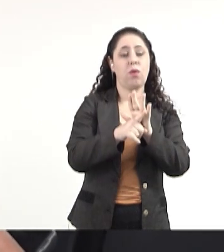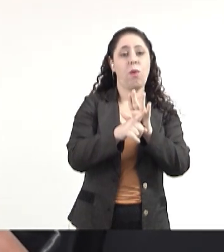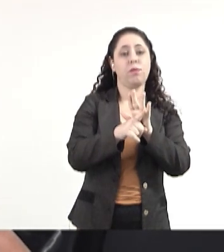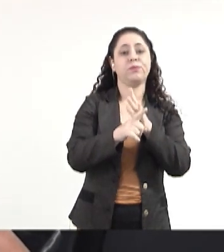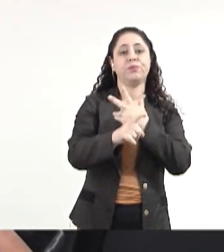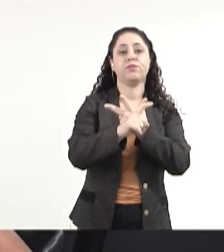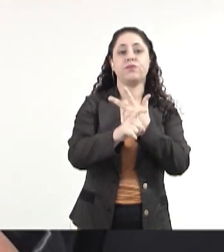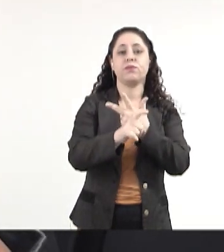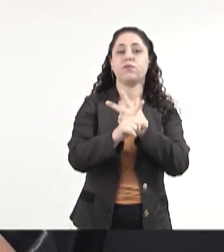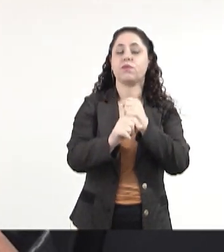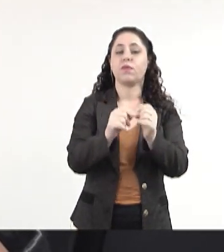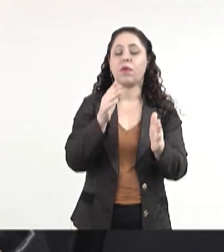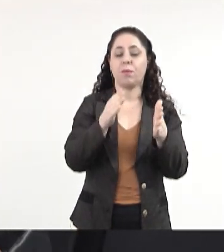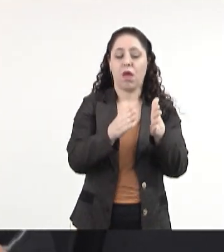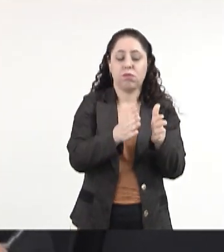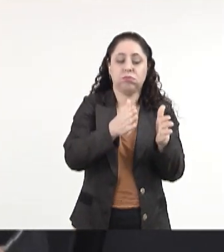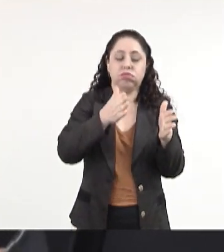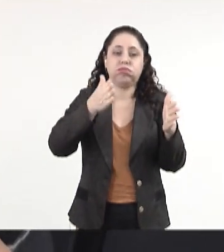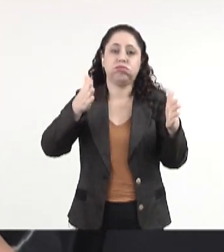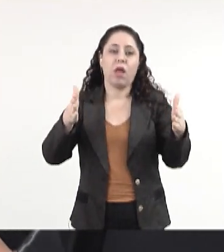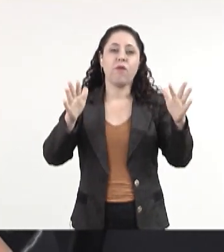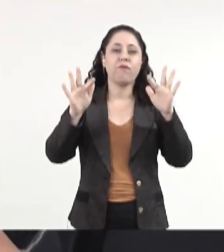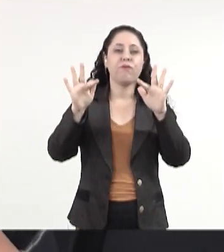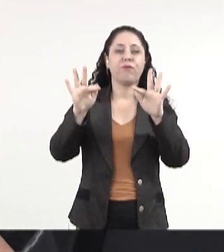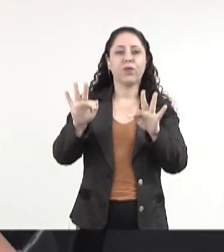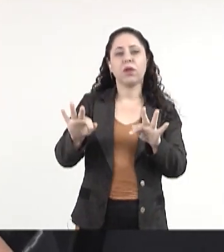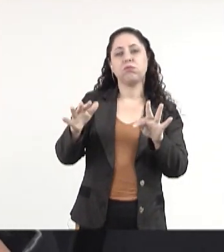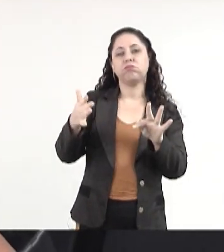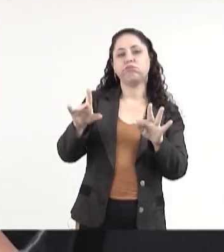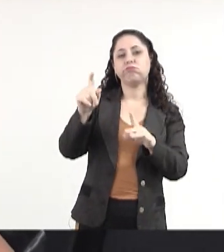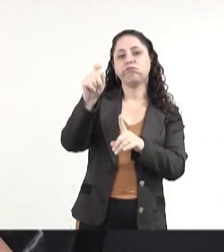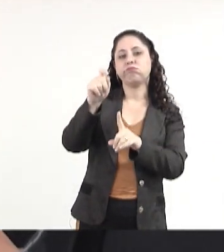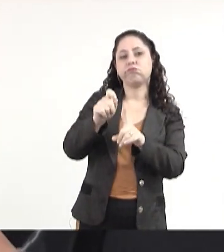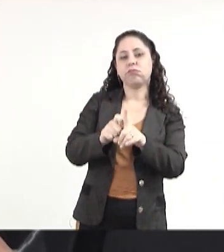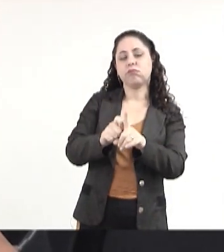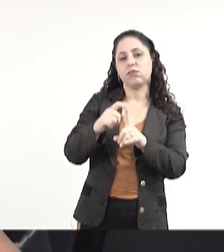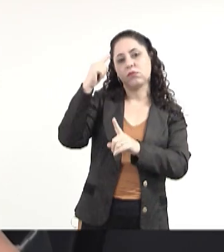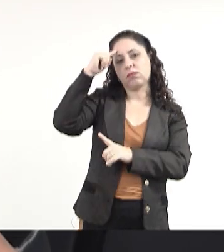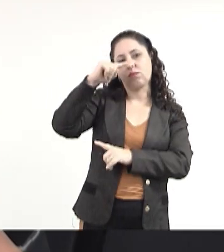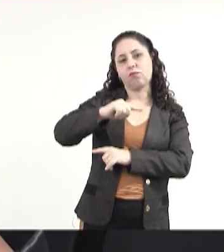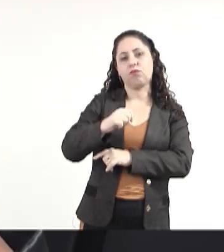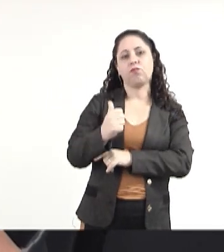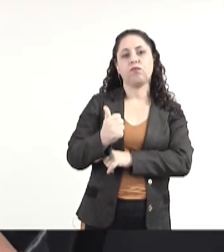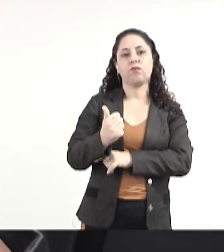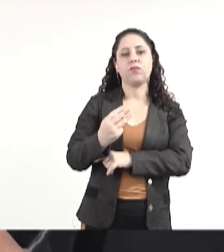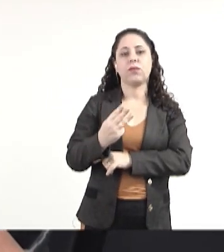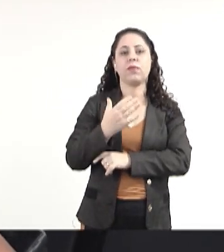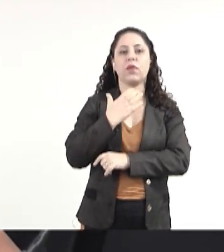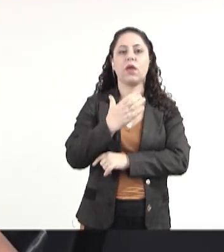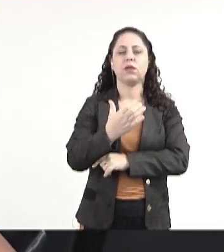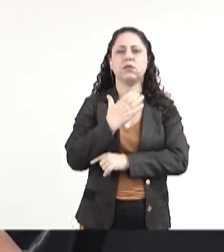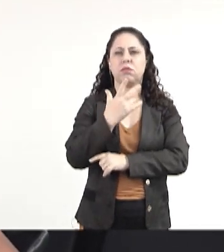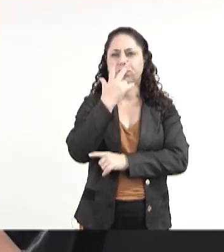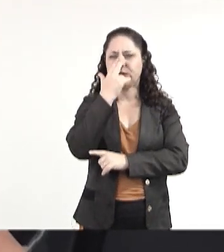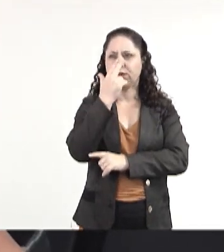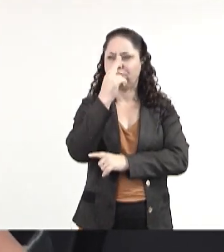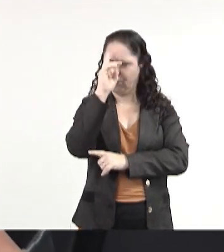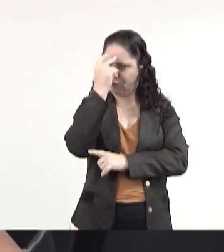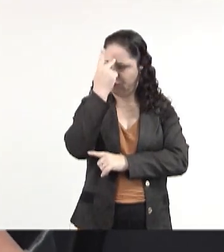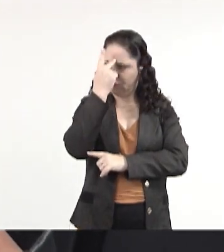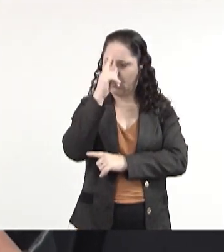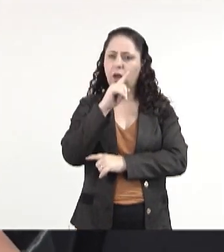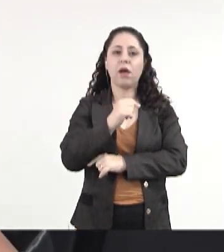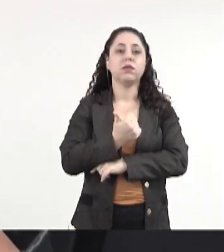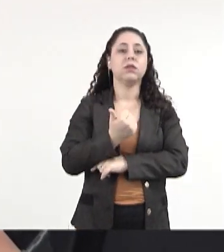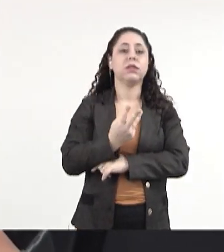Executivo, estendendo esse prazo até o final do mês, até dia 13 de dezembro, se não me falha a